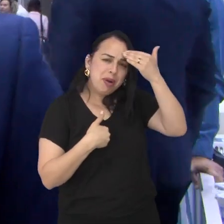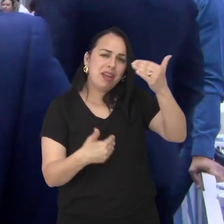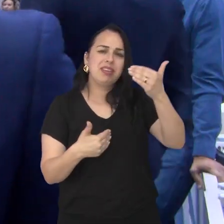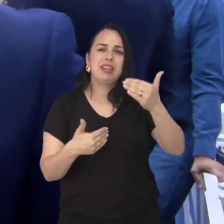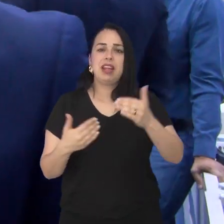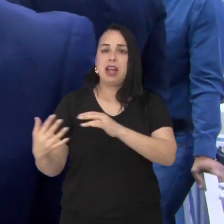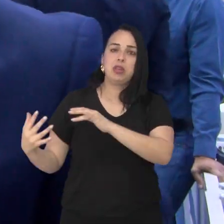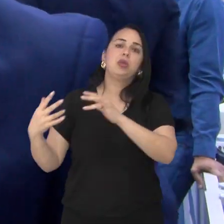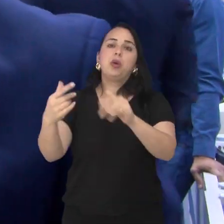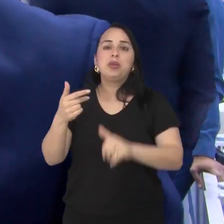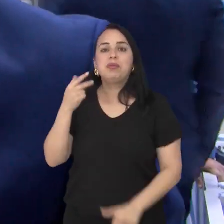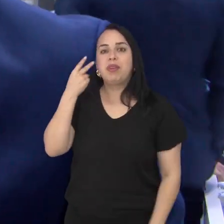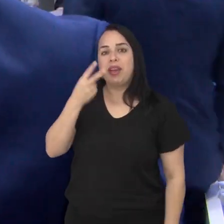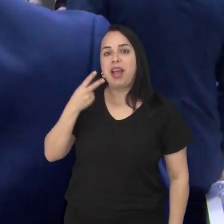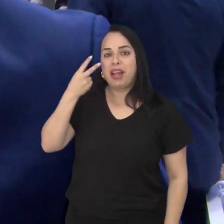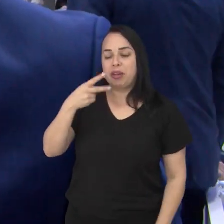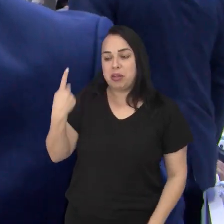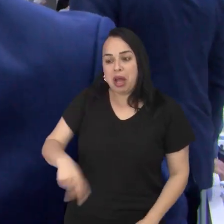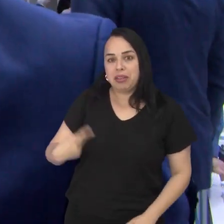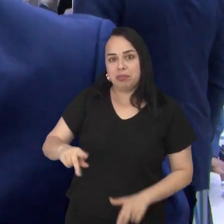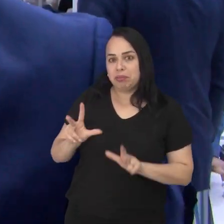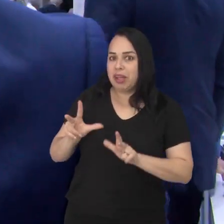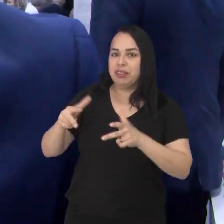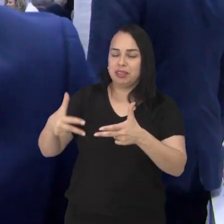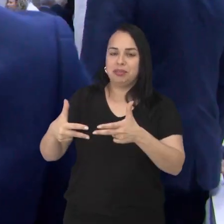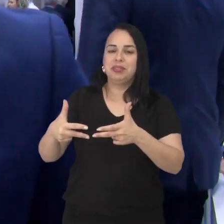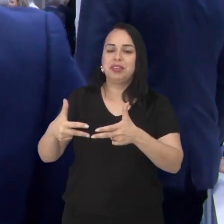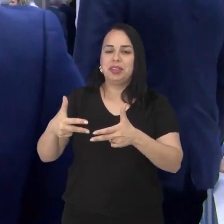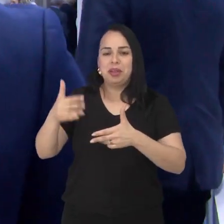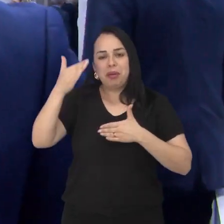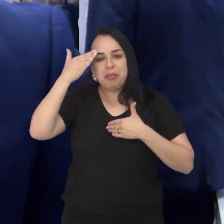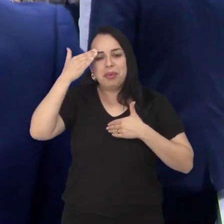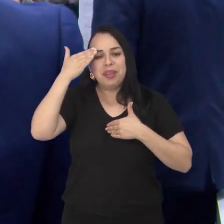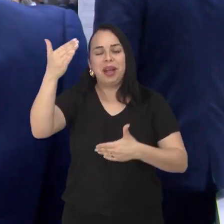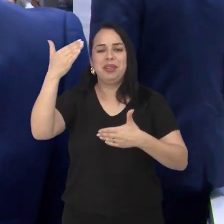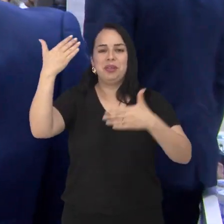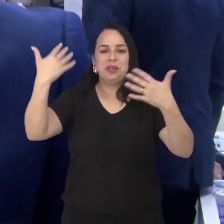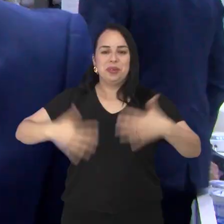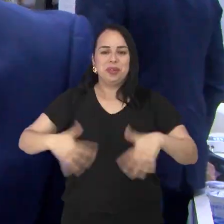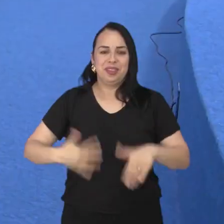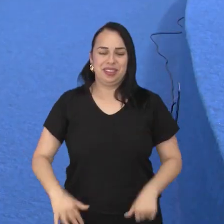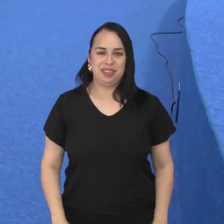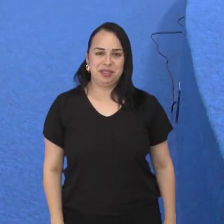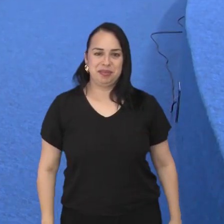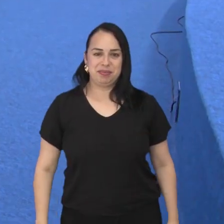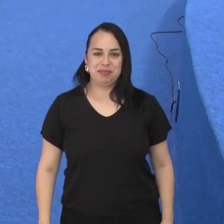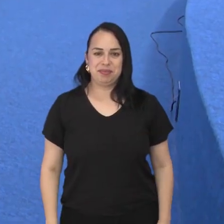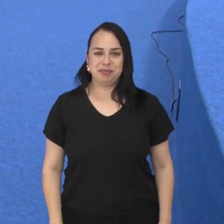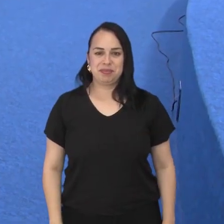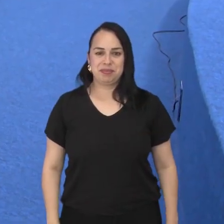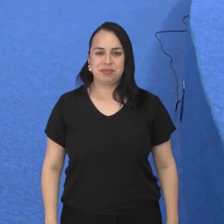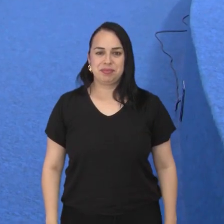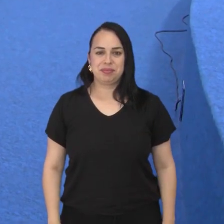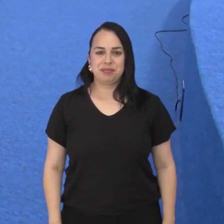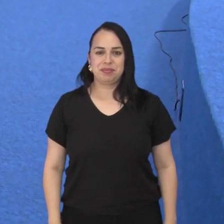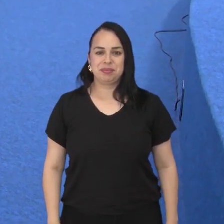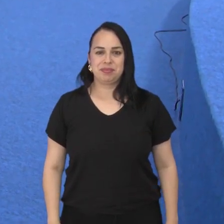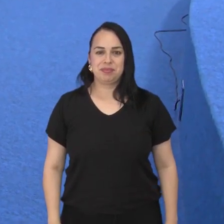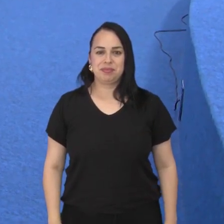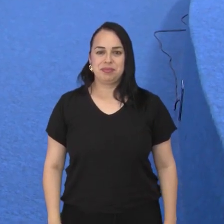agradeço a todos os vereadores dessa cidade, dessa casa. Muito obrigado.